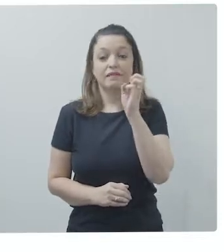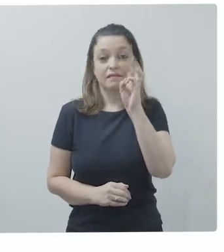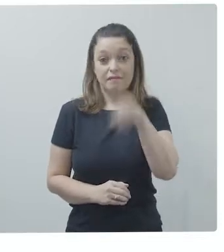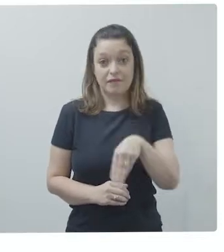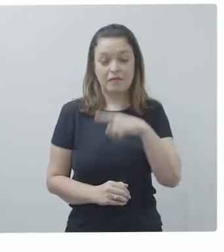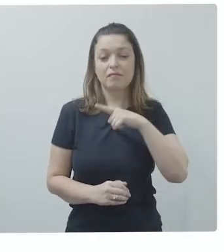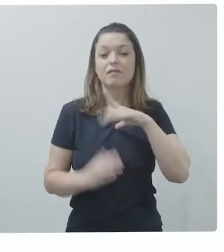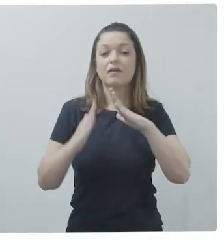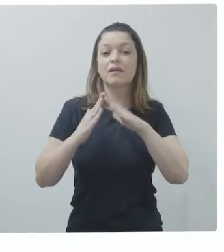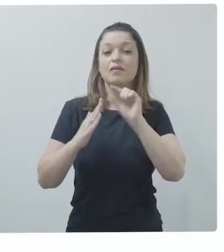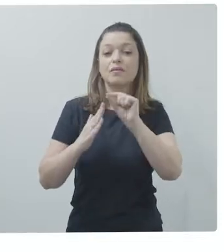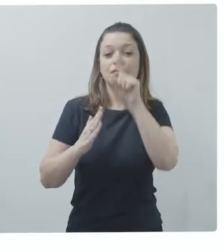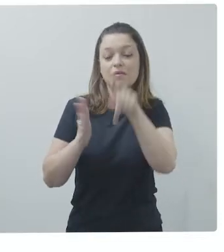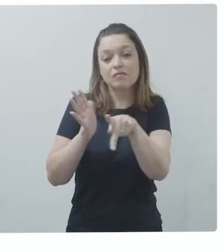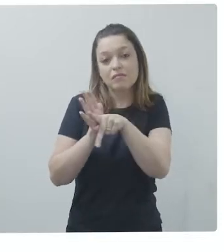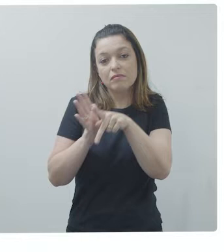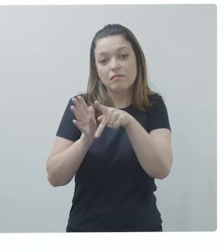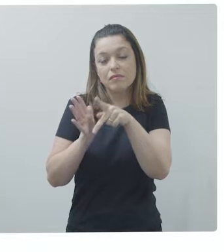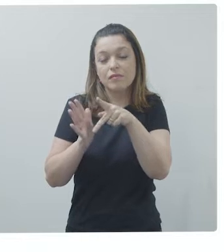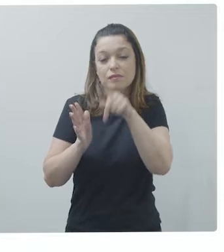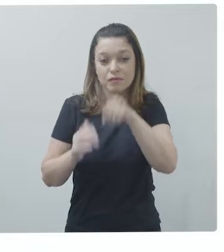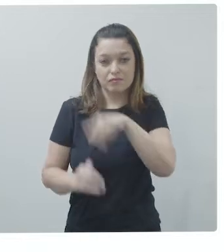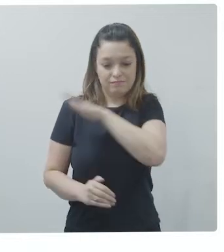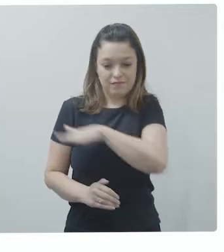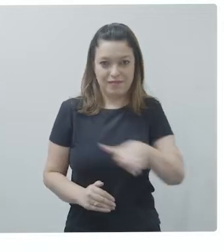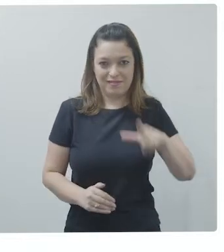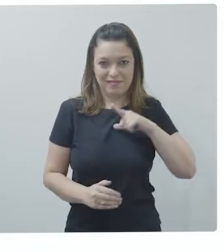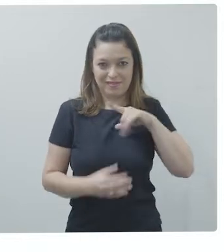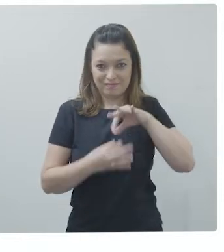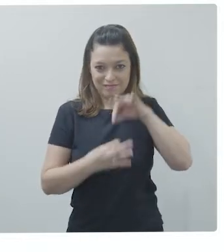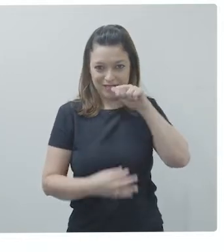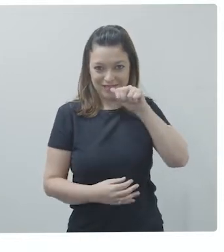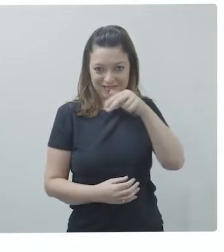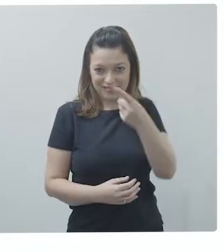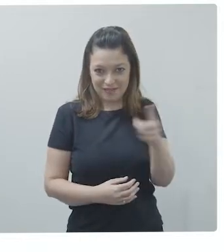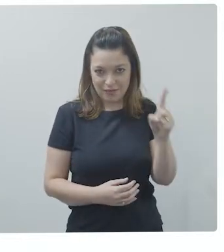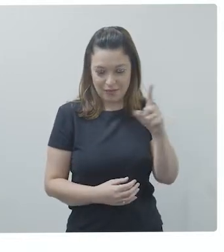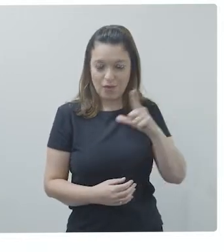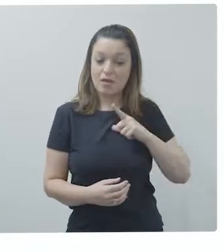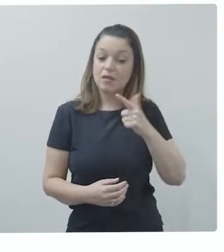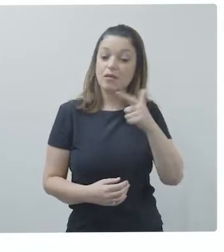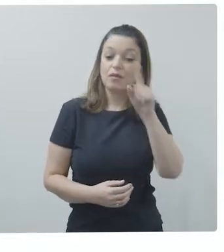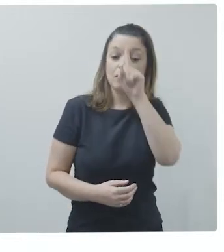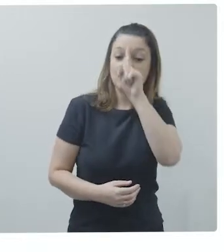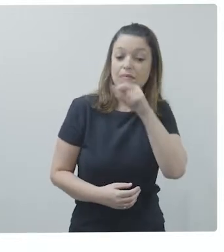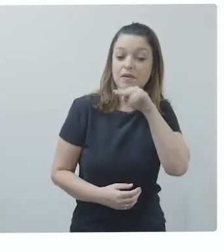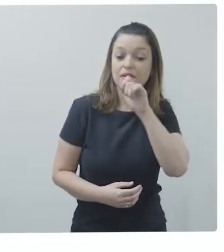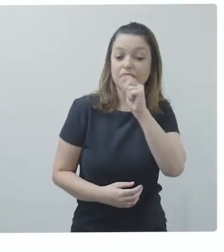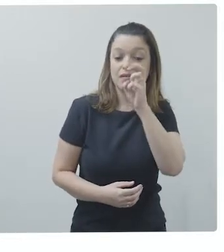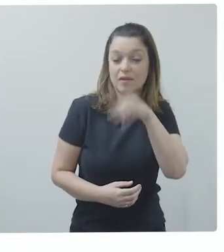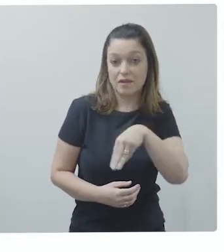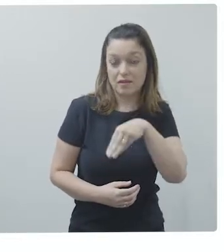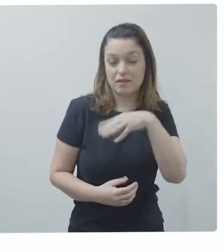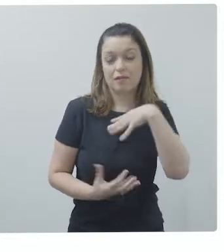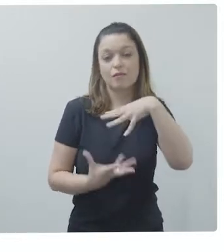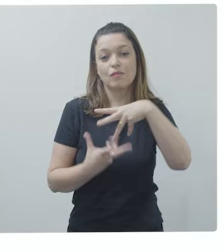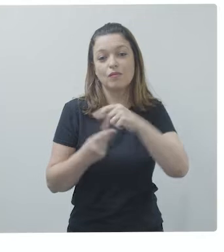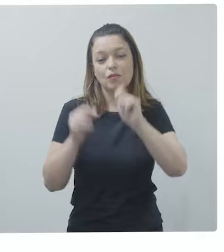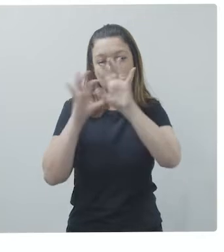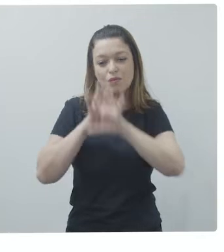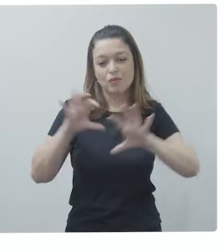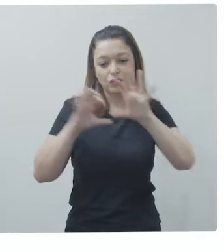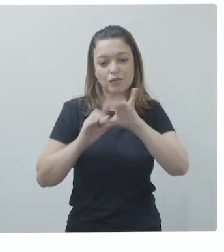casa dos anões. Niflheim, mundo da névoa. E